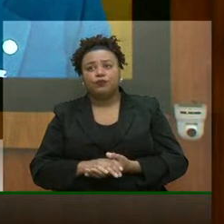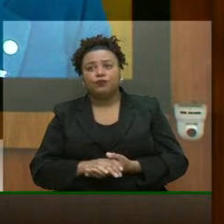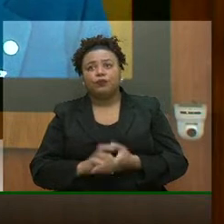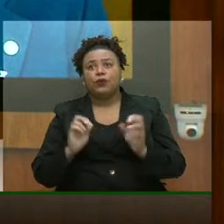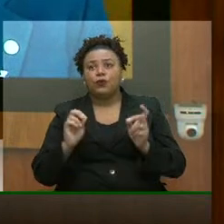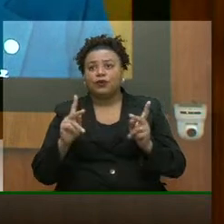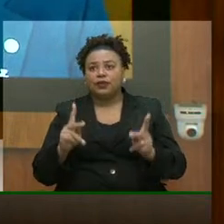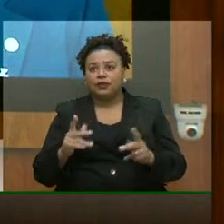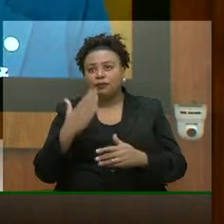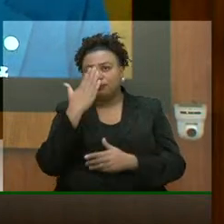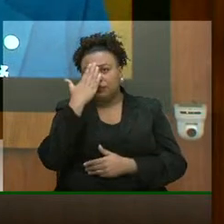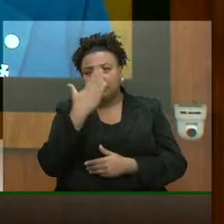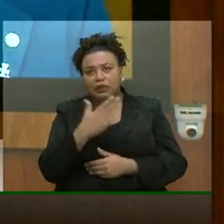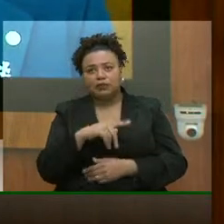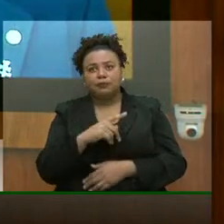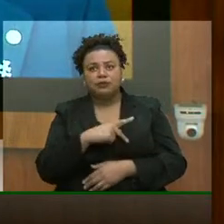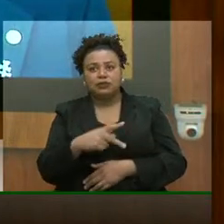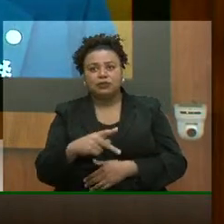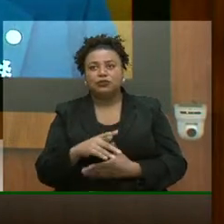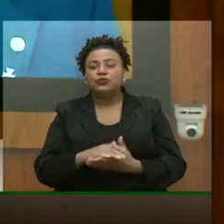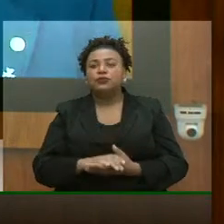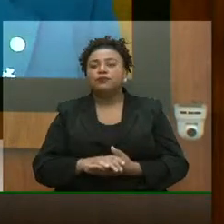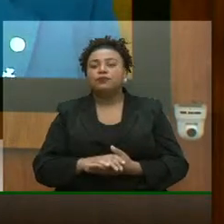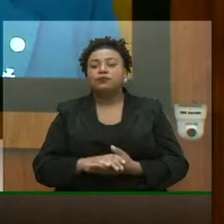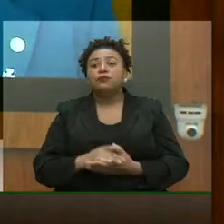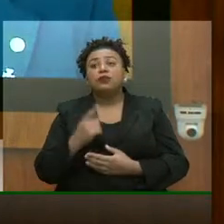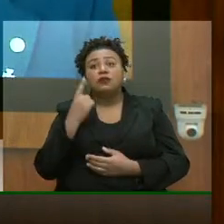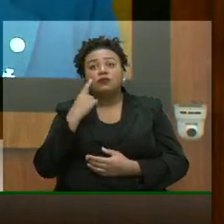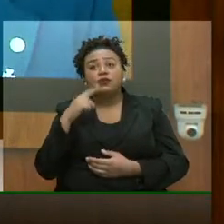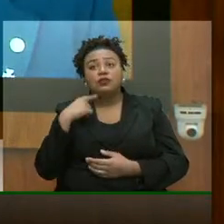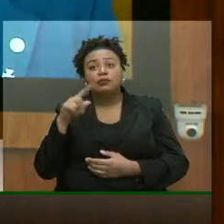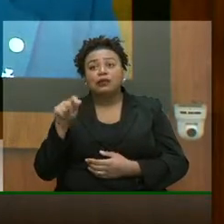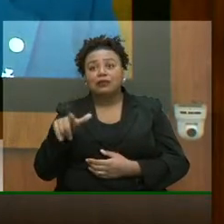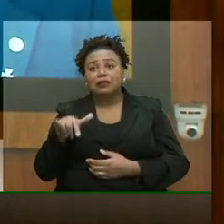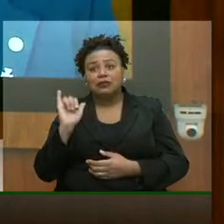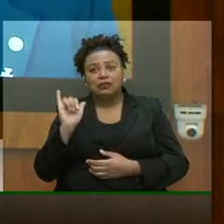Ok, obrigado, ouço, senhor presidente. Ouço a deputada